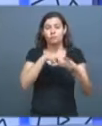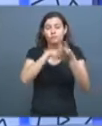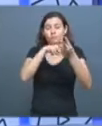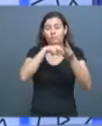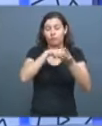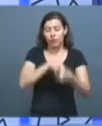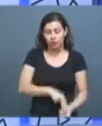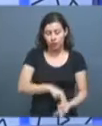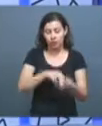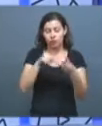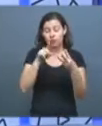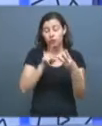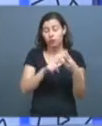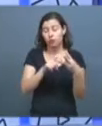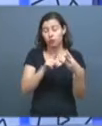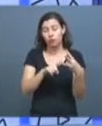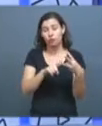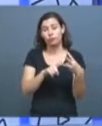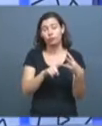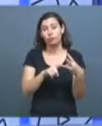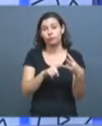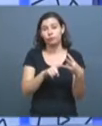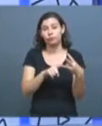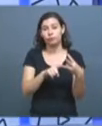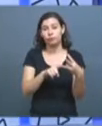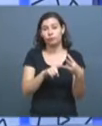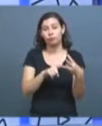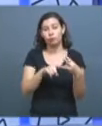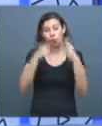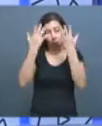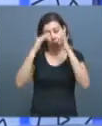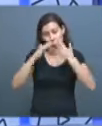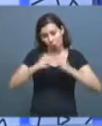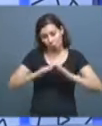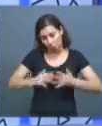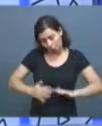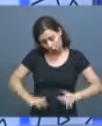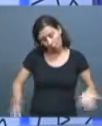e do desabamento total,